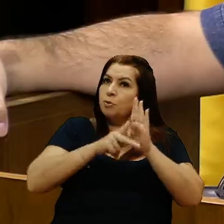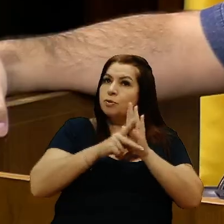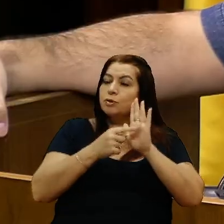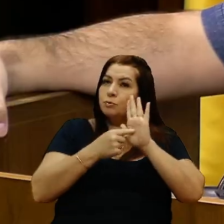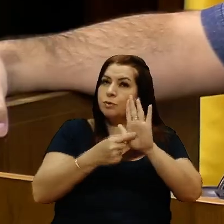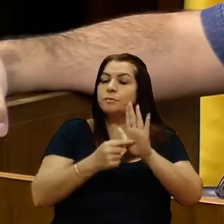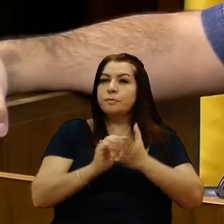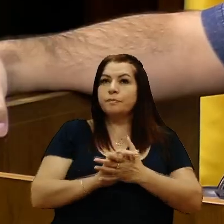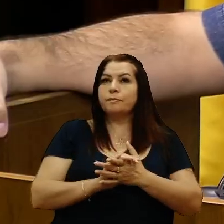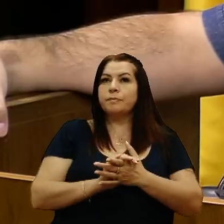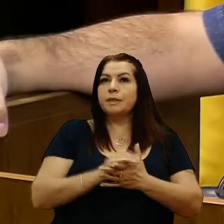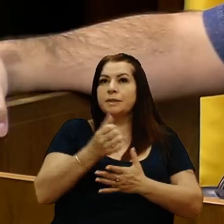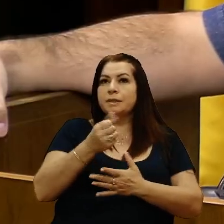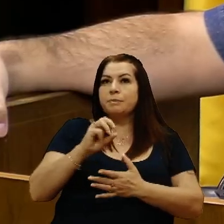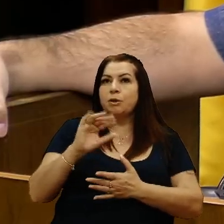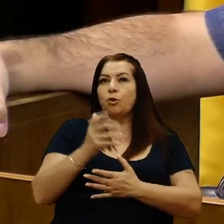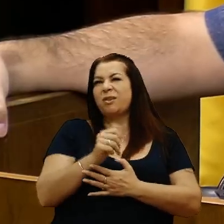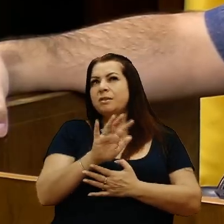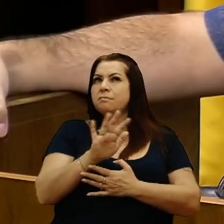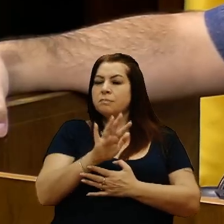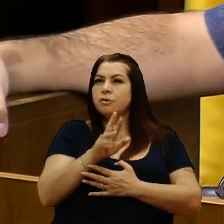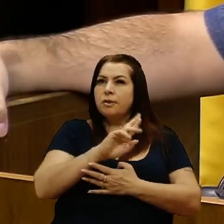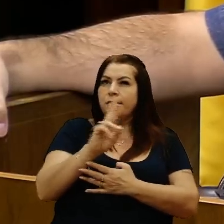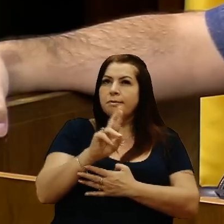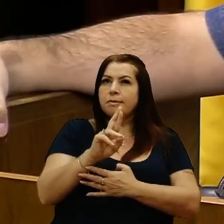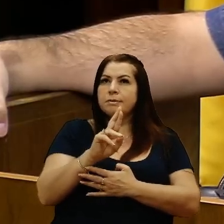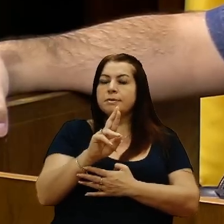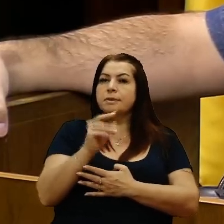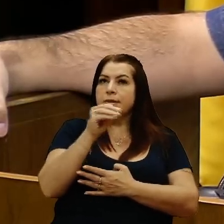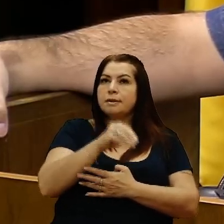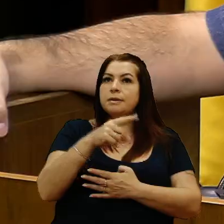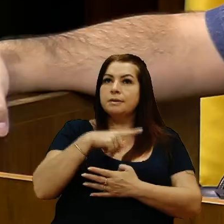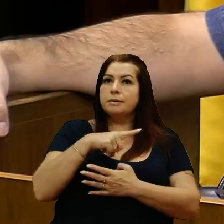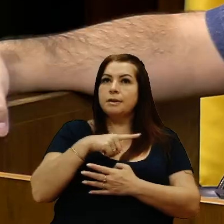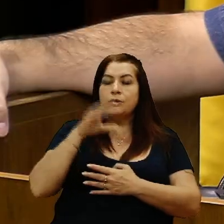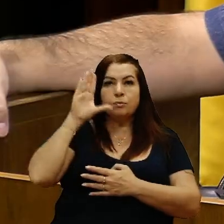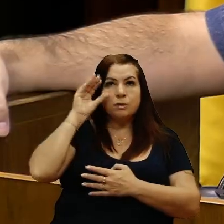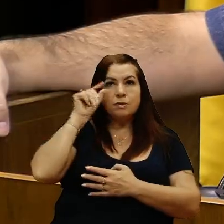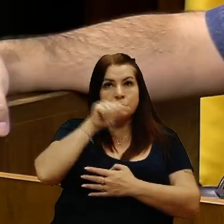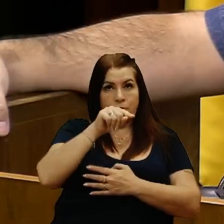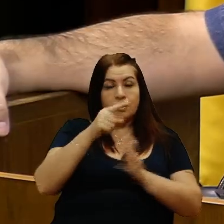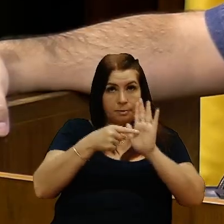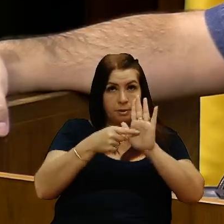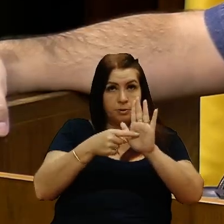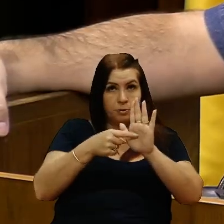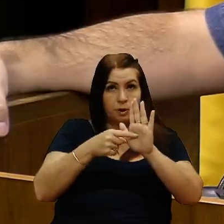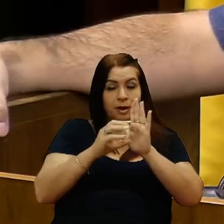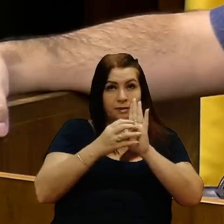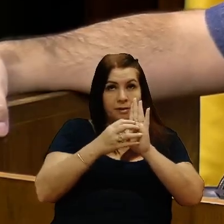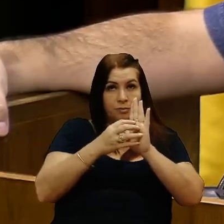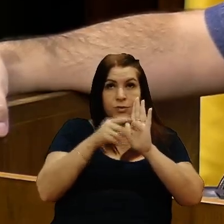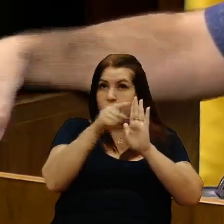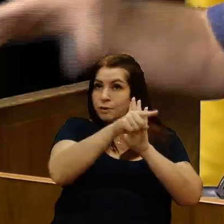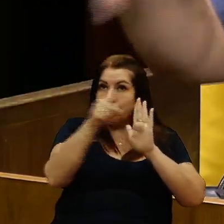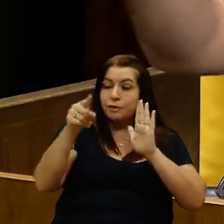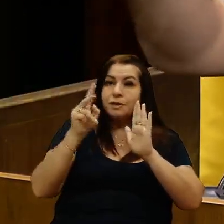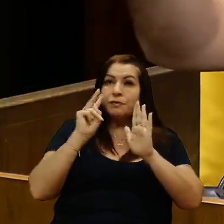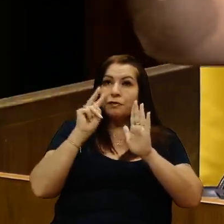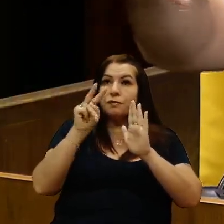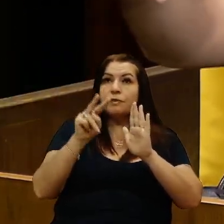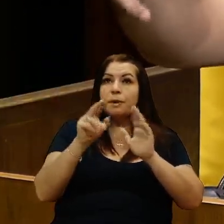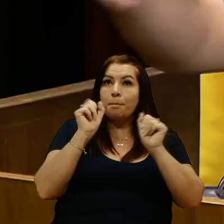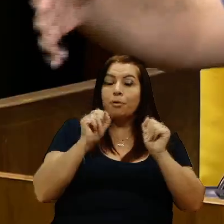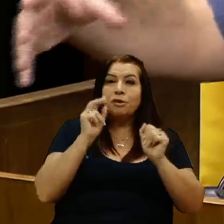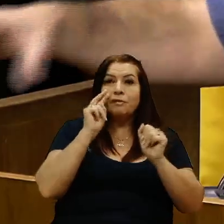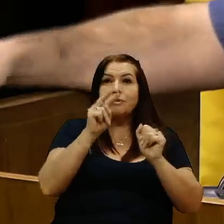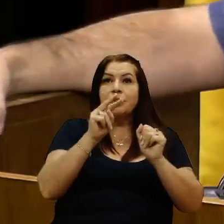6 milhões, em torno de 6 milhões de reais. Aqui nós temos o observatório que veio aqui apresentar dados. Isso é o que vocês vão, né, poder se